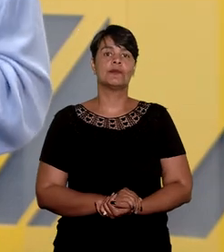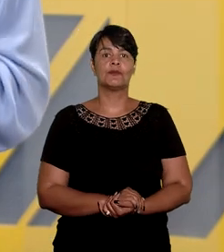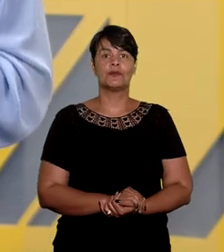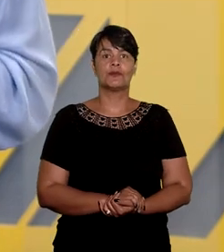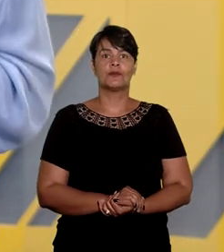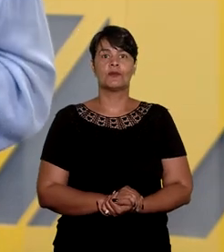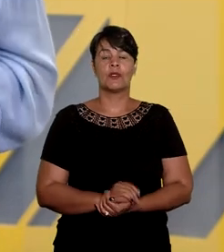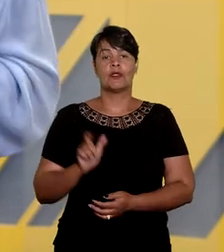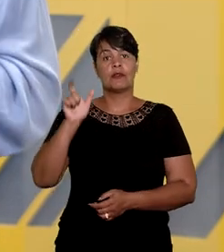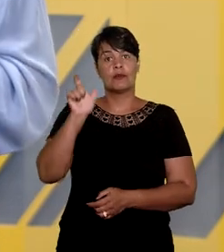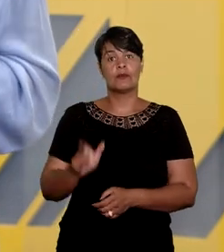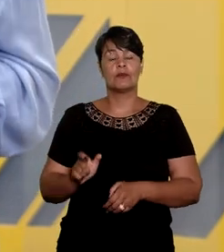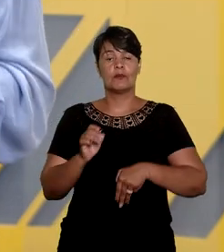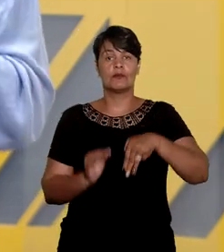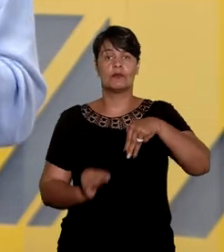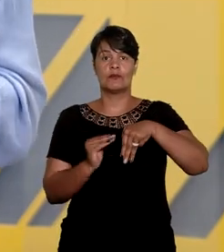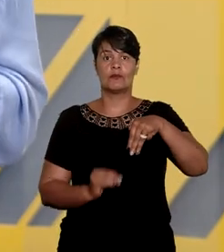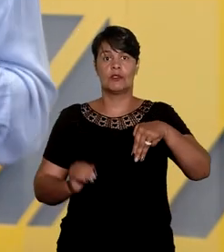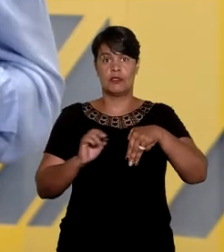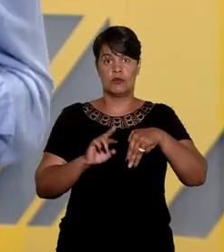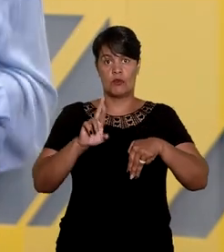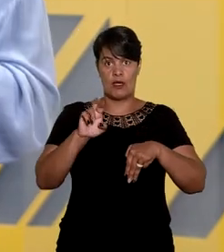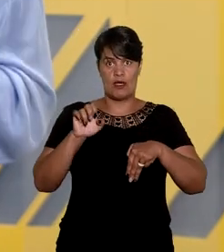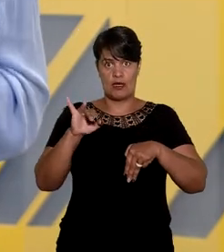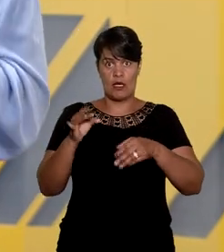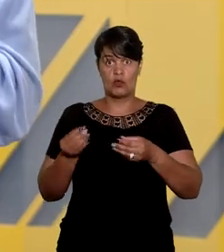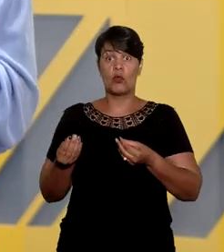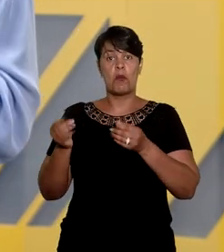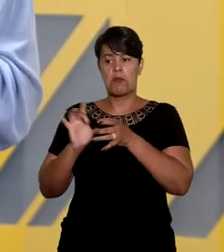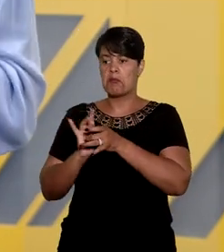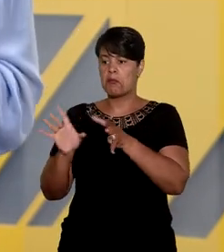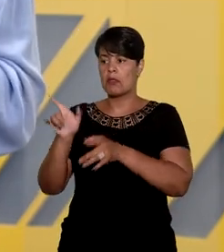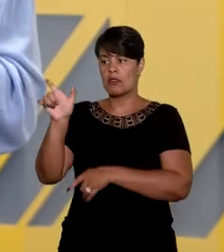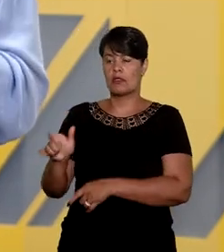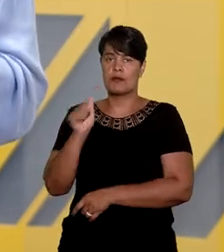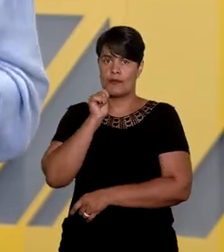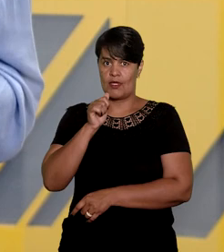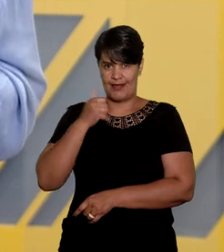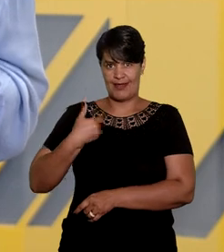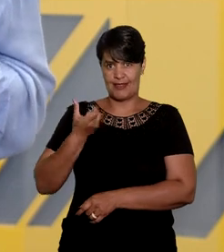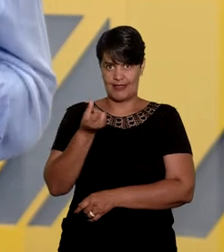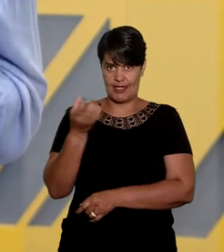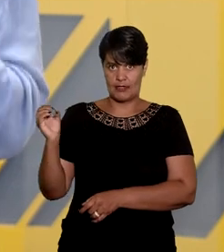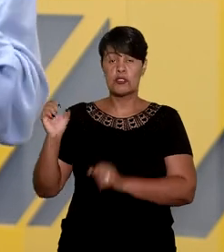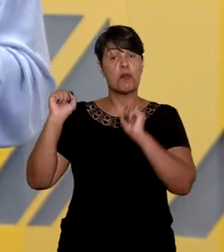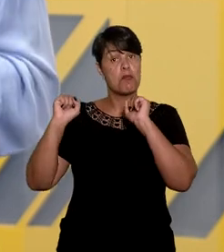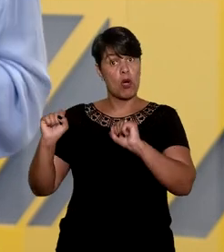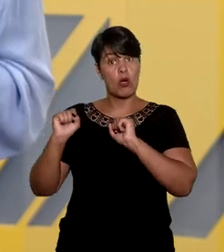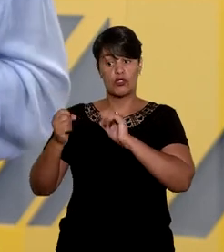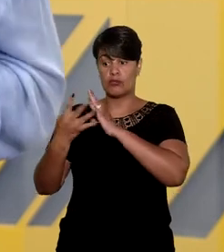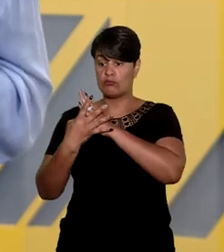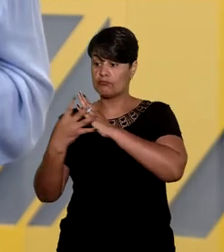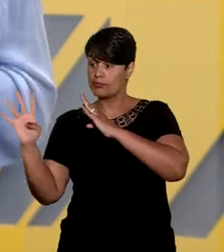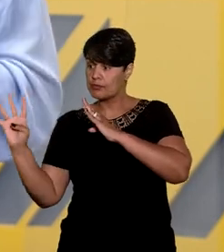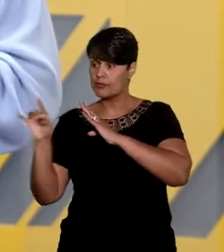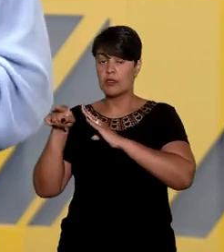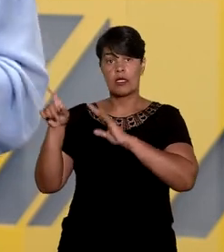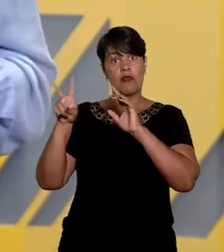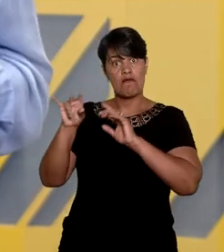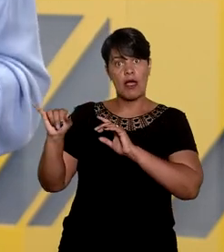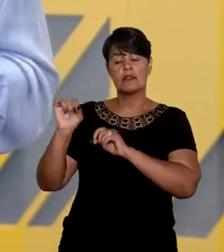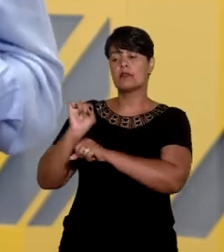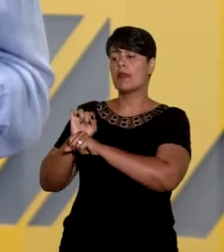o ministro Reinaldo Soares da Fonseca concedeu a uma mulher de 60 anos o direito de aguardar no regime aberto